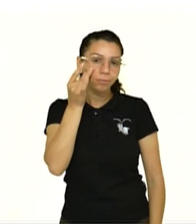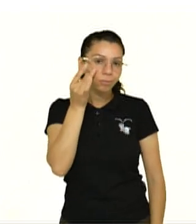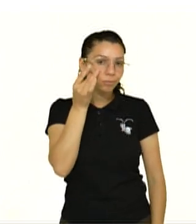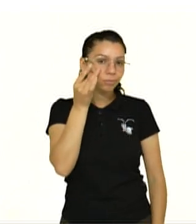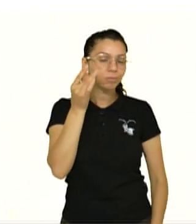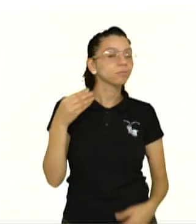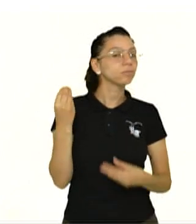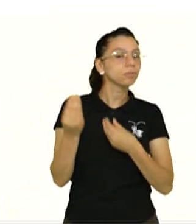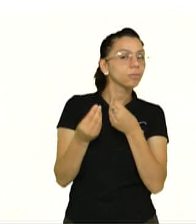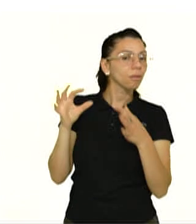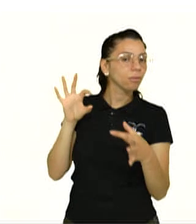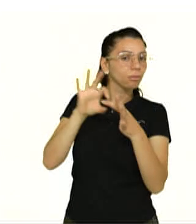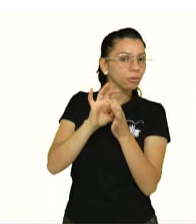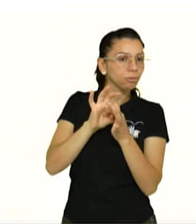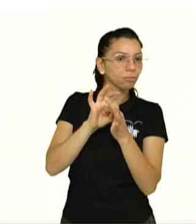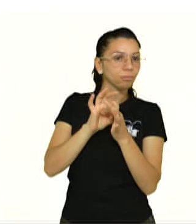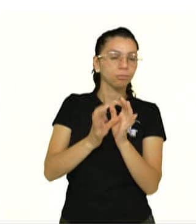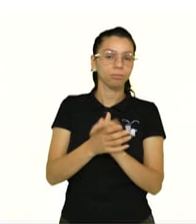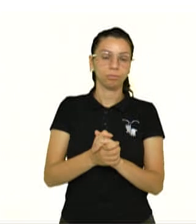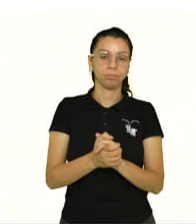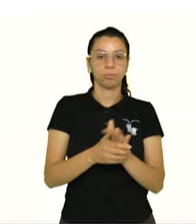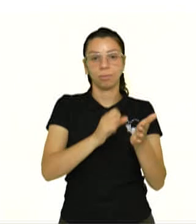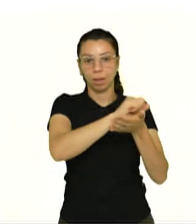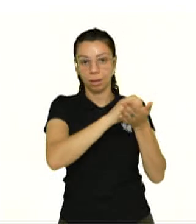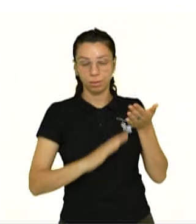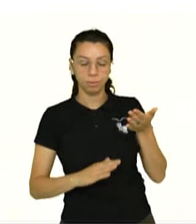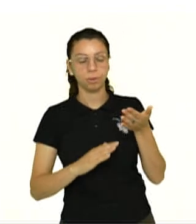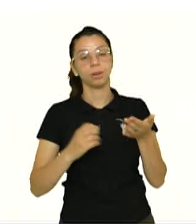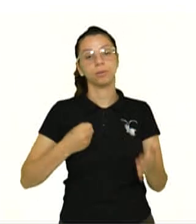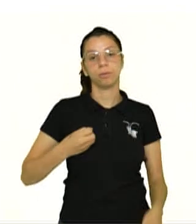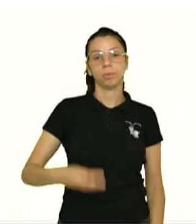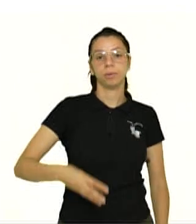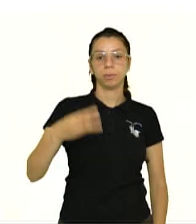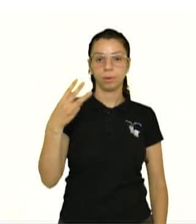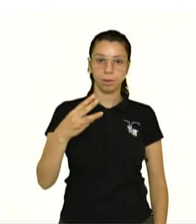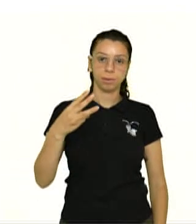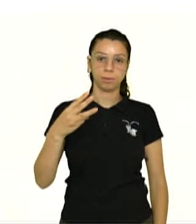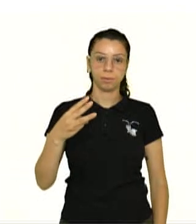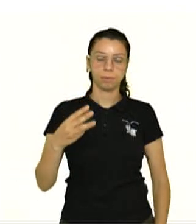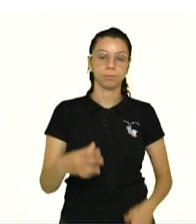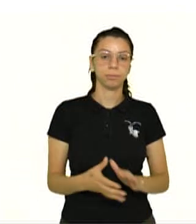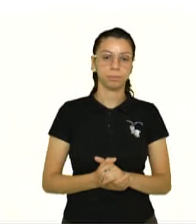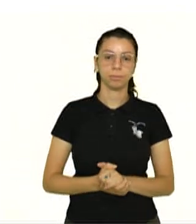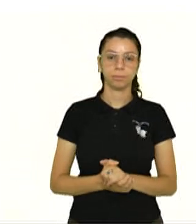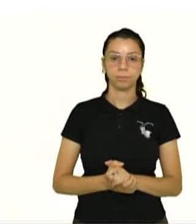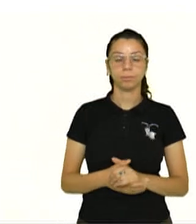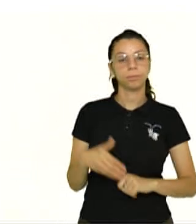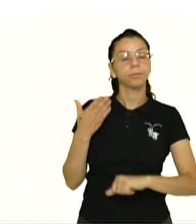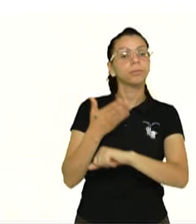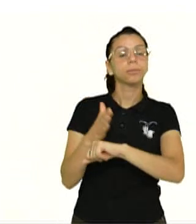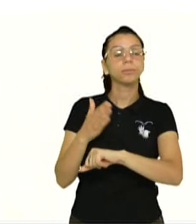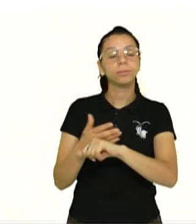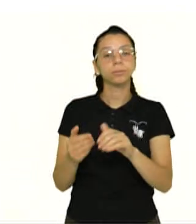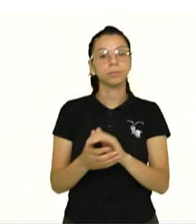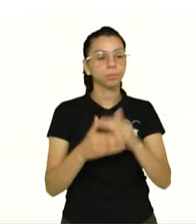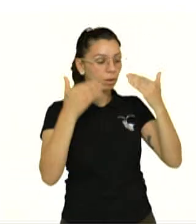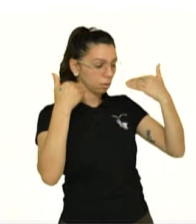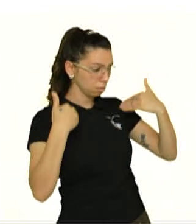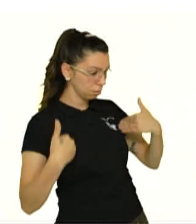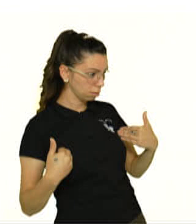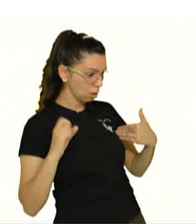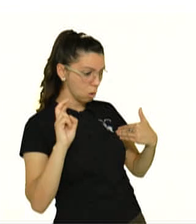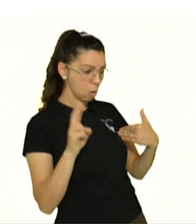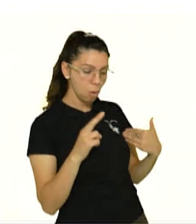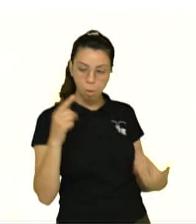estabelecer esse vínculo? Aqui nós temos um exercício para você praticar isso. Ser ou não ser? Eis a